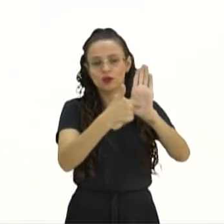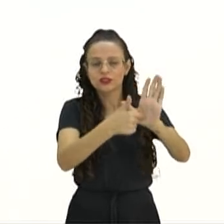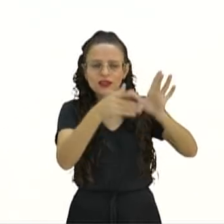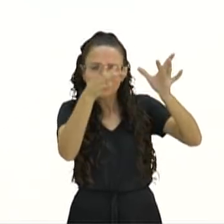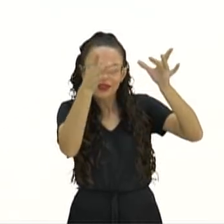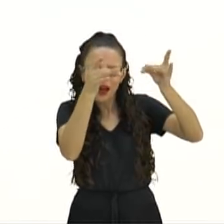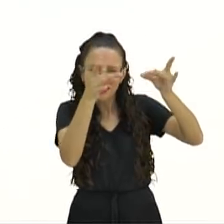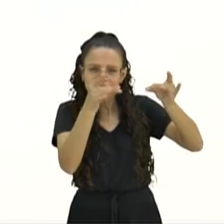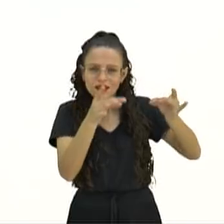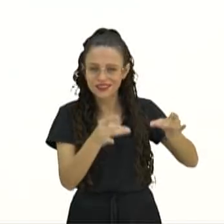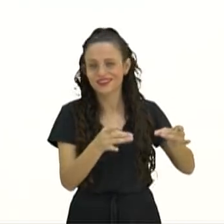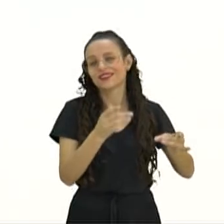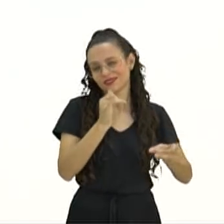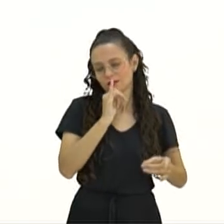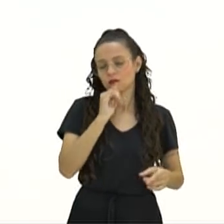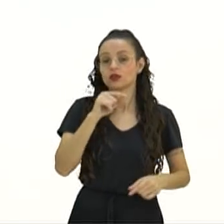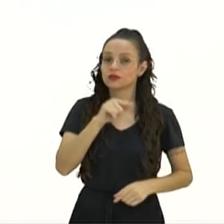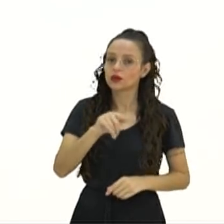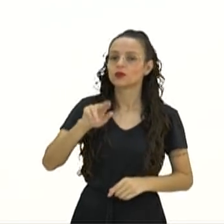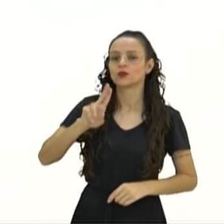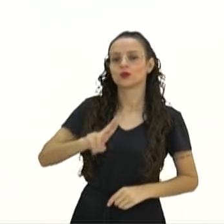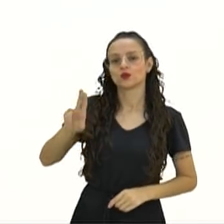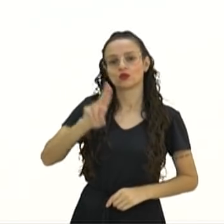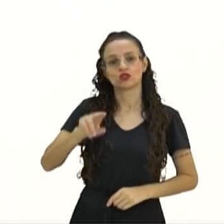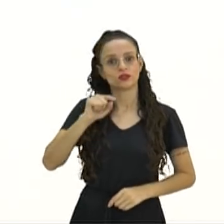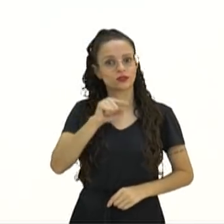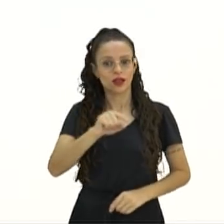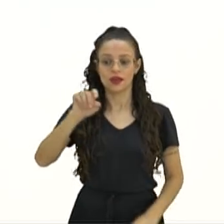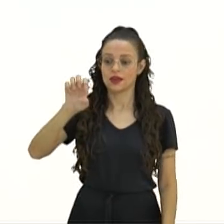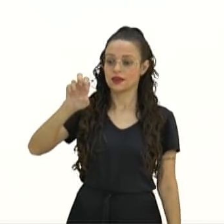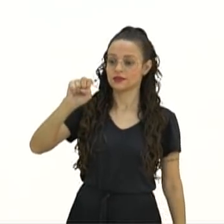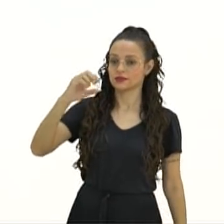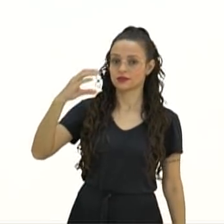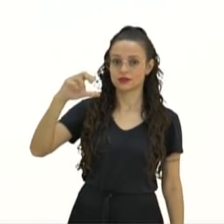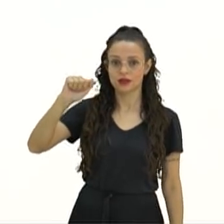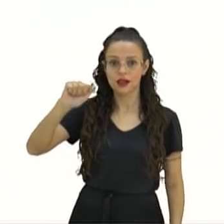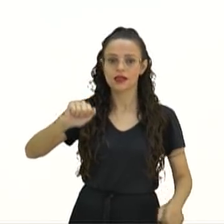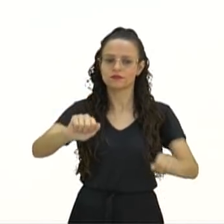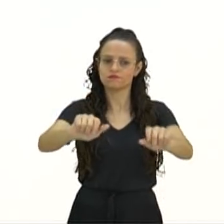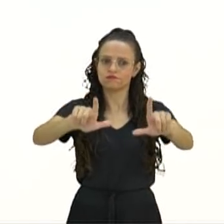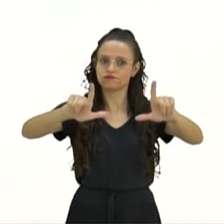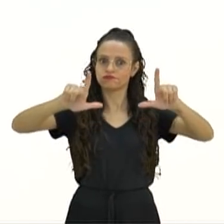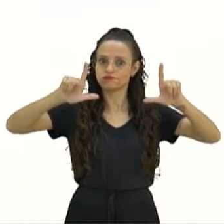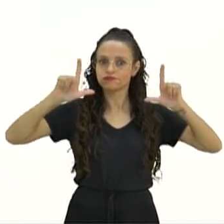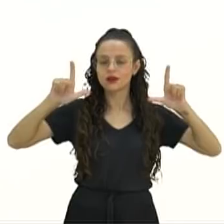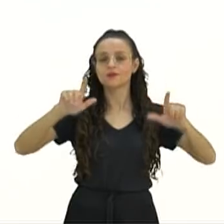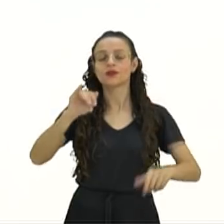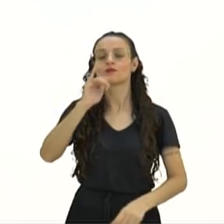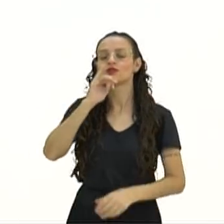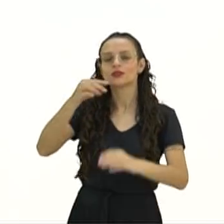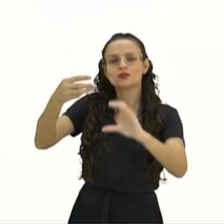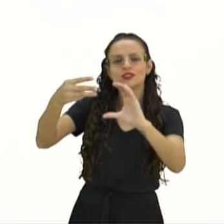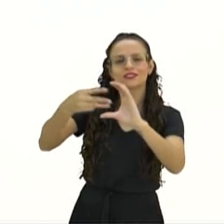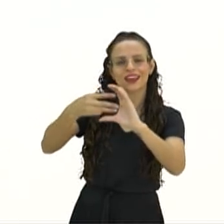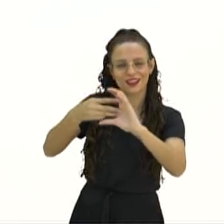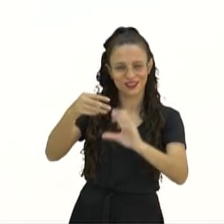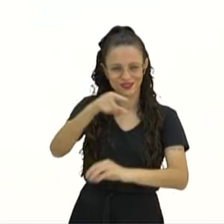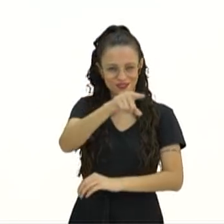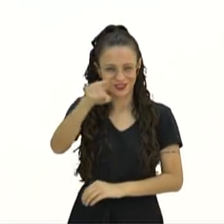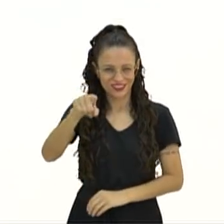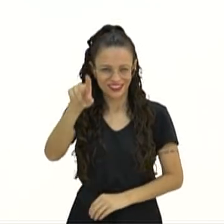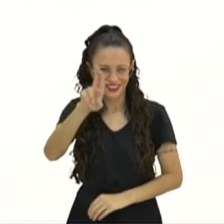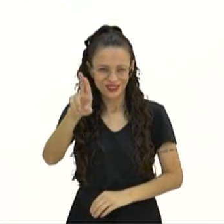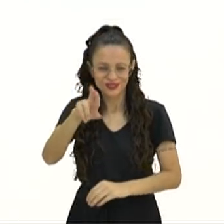exemplo. Então, eu utilizo ali a chamada escala ampliada. O desenho de uma célula, por exemplo, que vocês usam lá